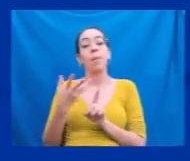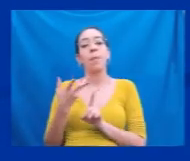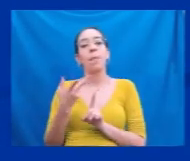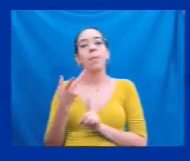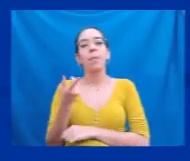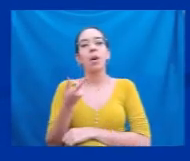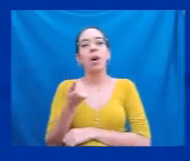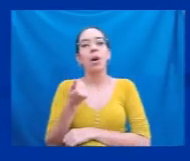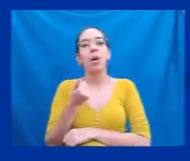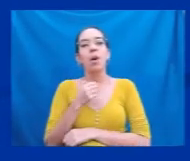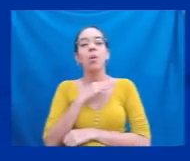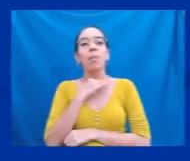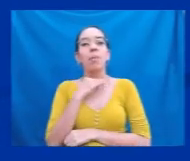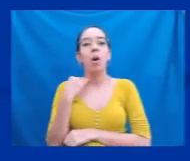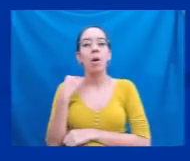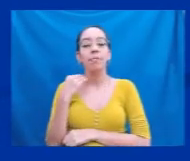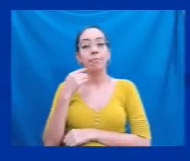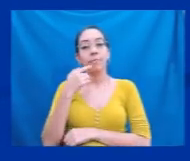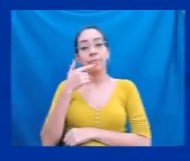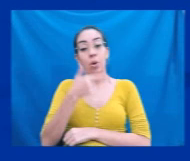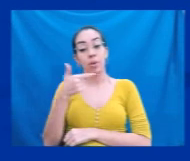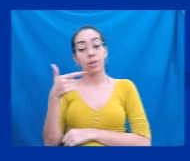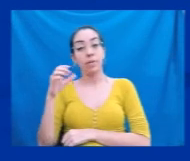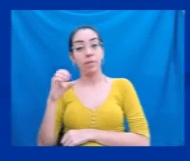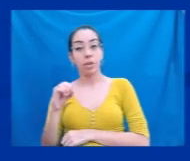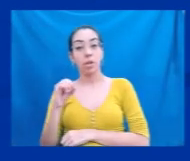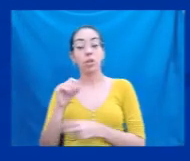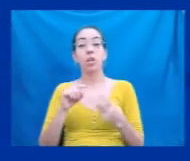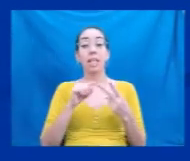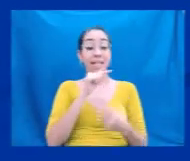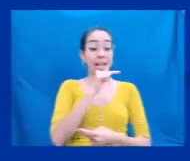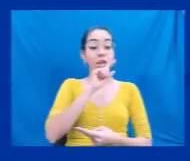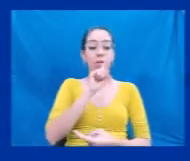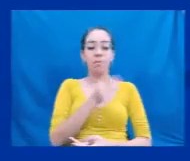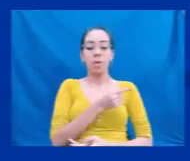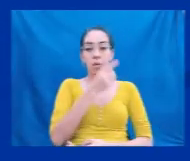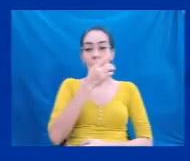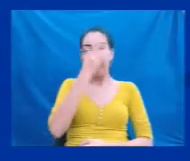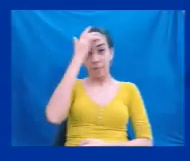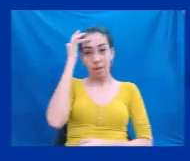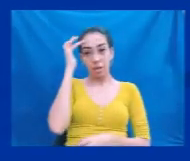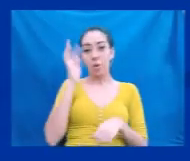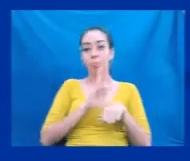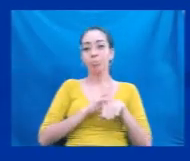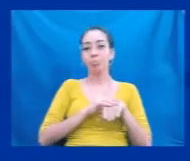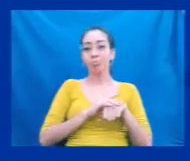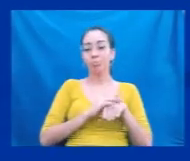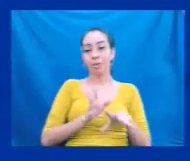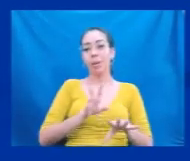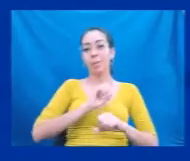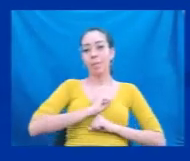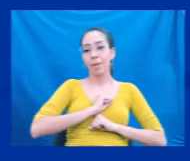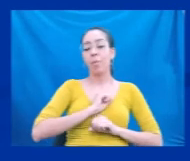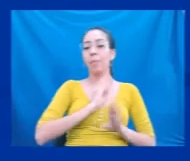fiz, no momento são de 220 pessoas e cerca de 7 mil feridos. Então, obviamente, esses dados eles podem mudar